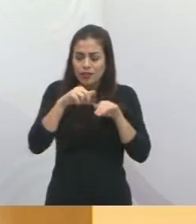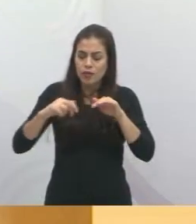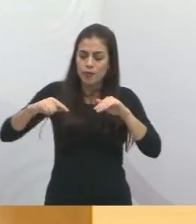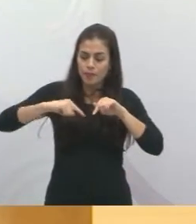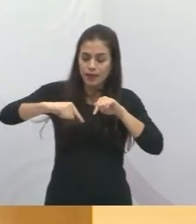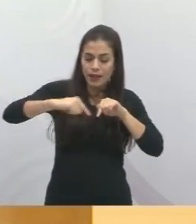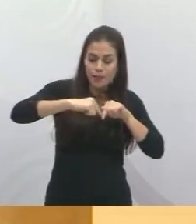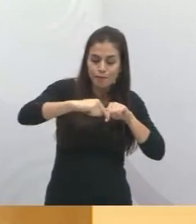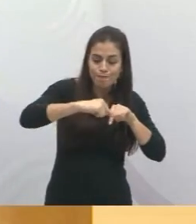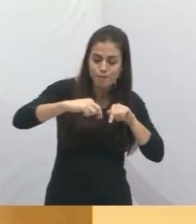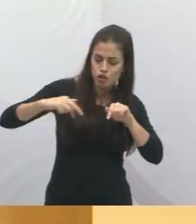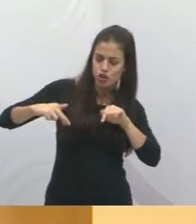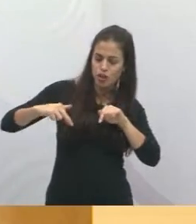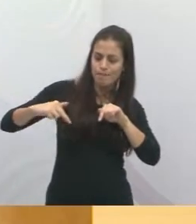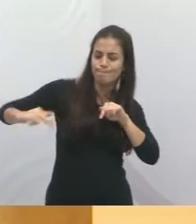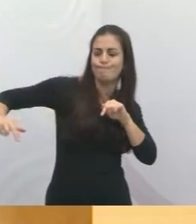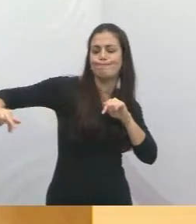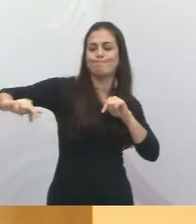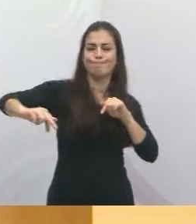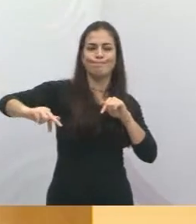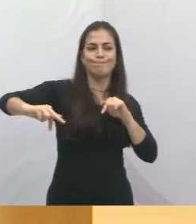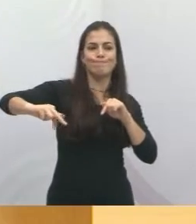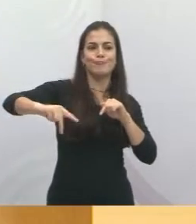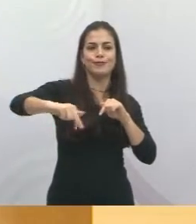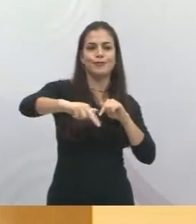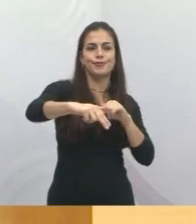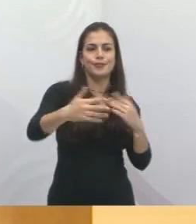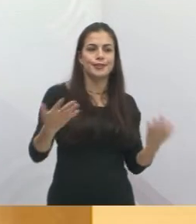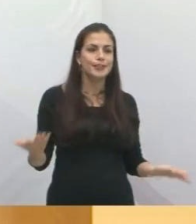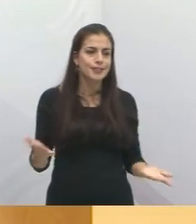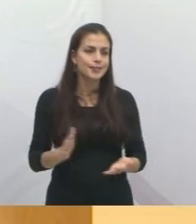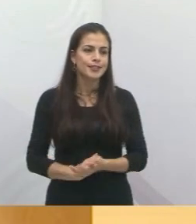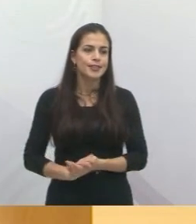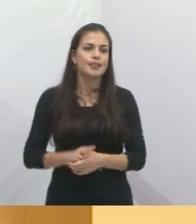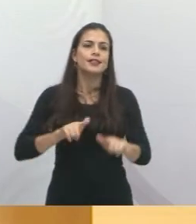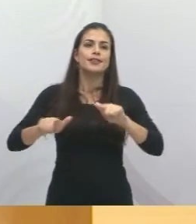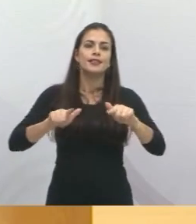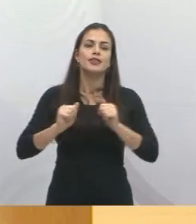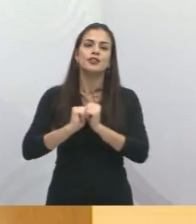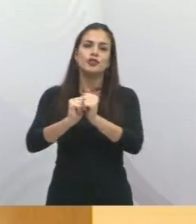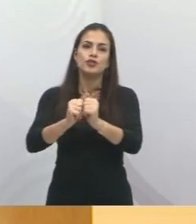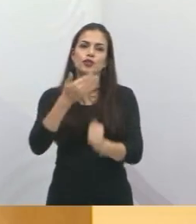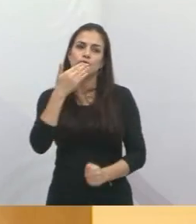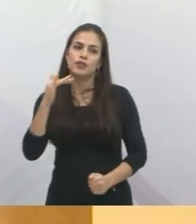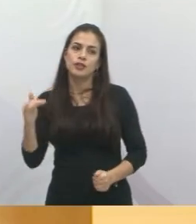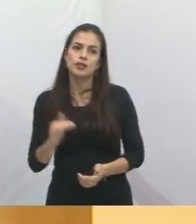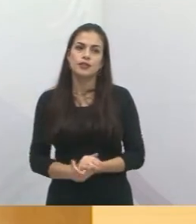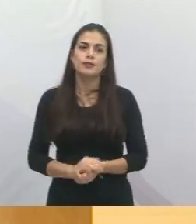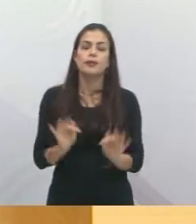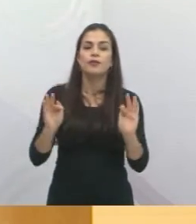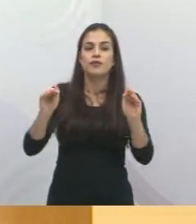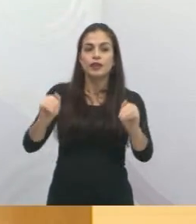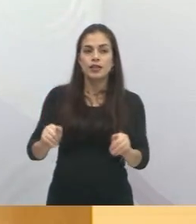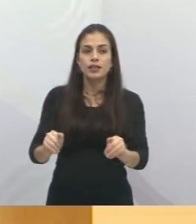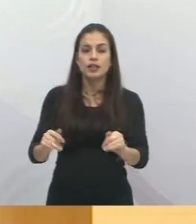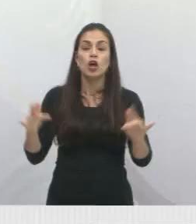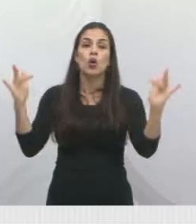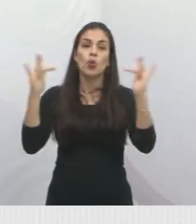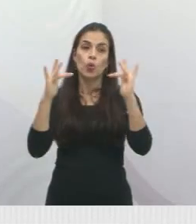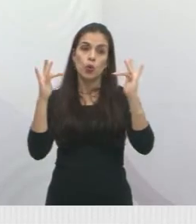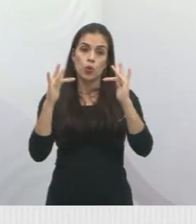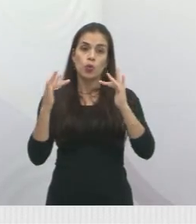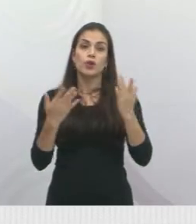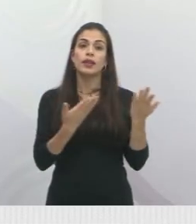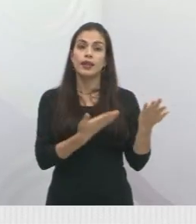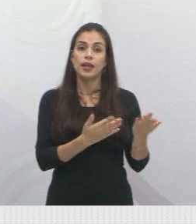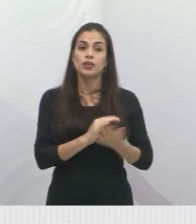Então, reflitam, trabalhemos juntos e juntamente com as crianças. Quero finalizar colocando aqui os nossos contatos e